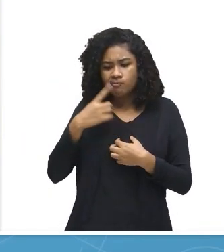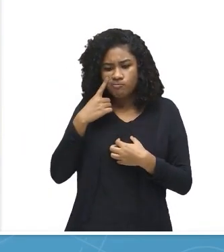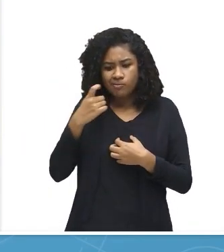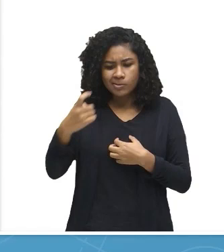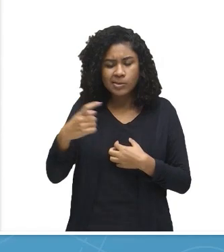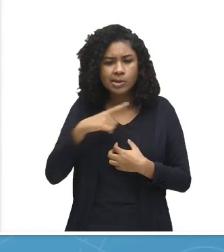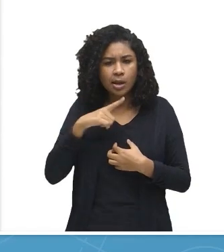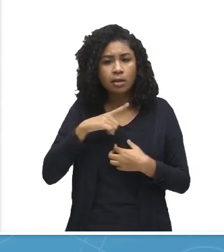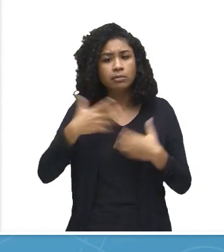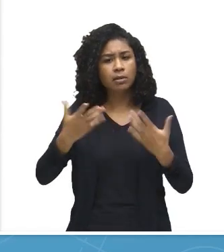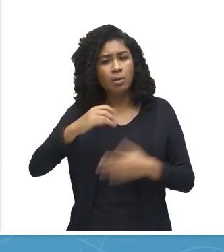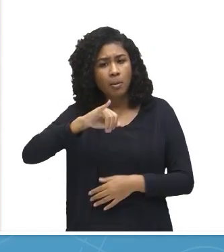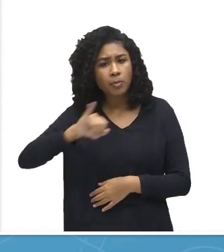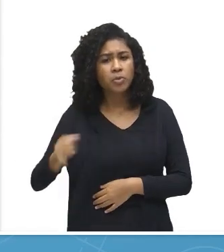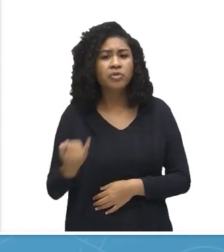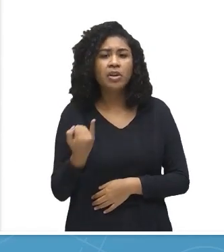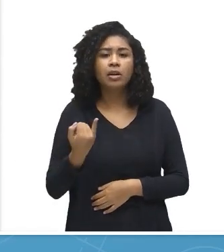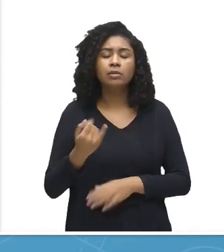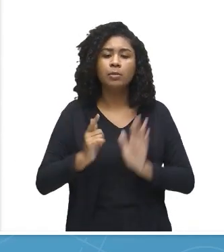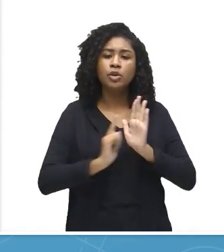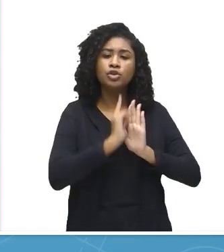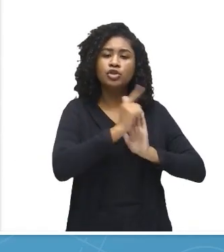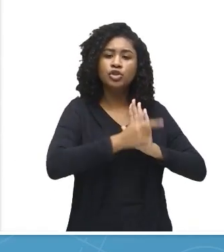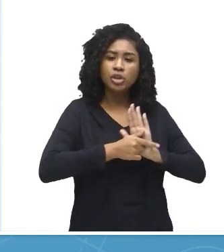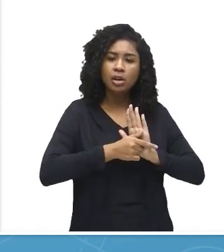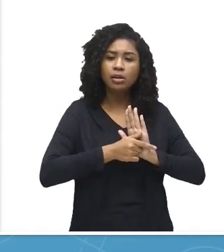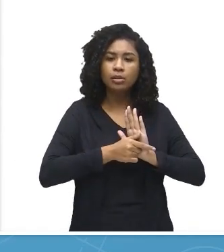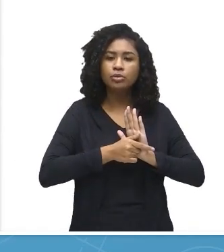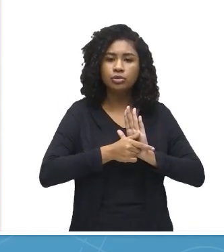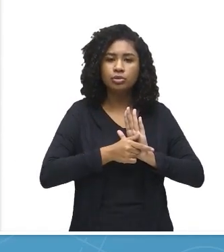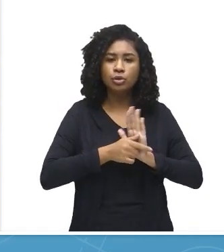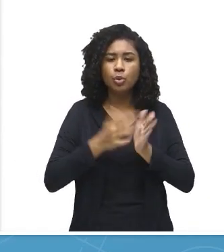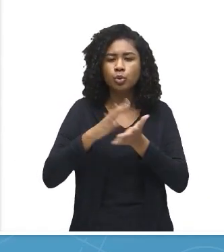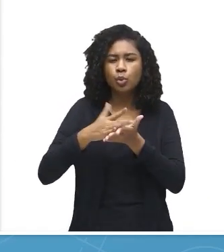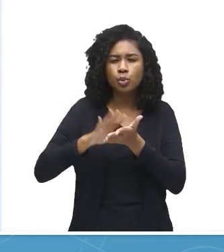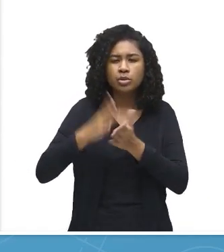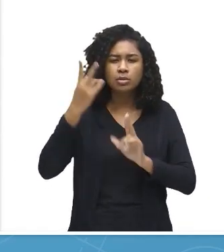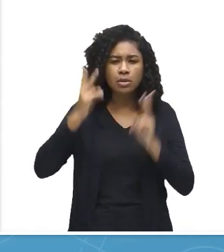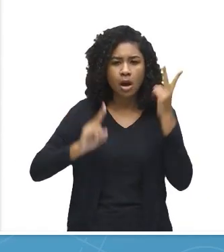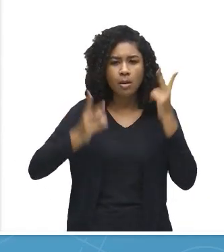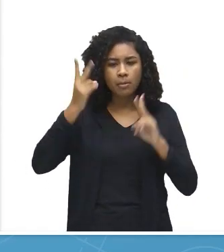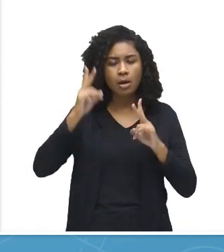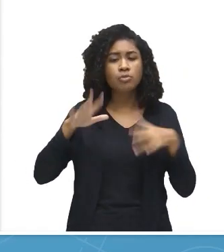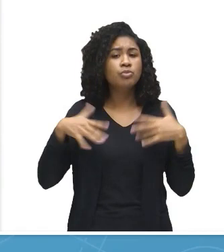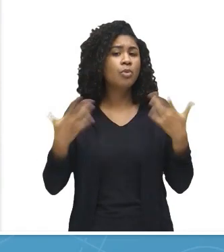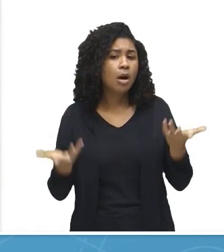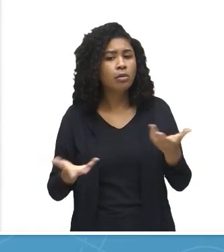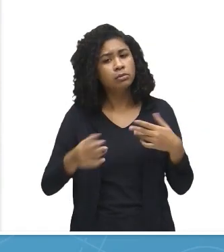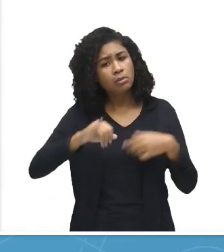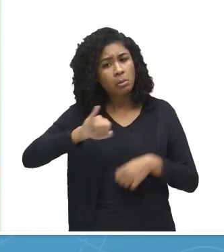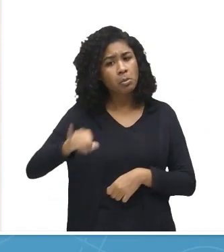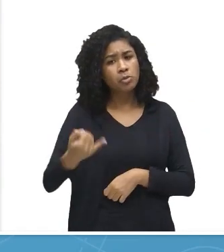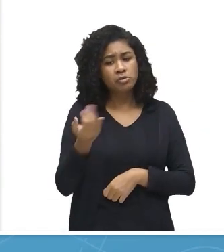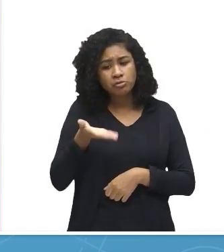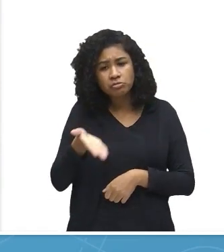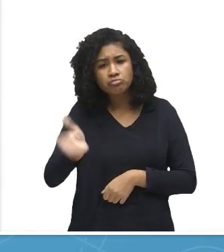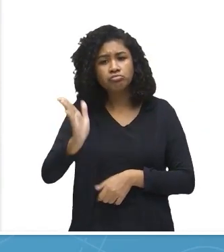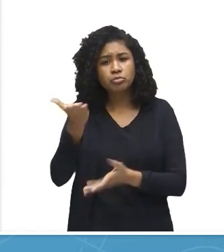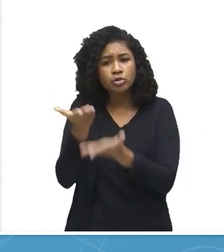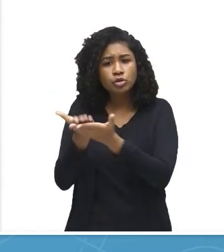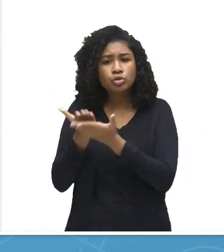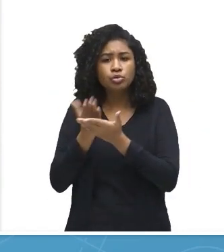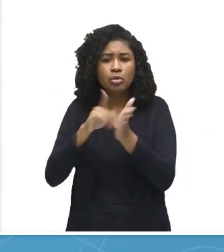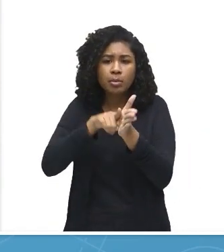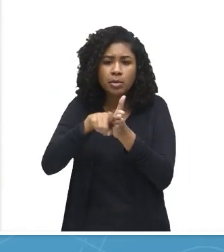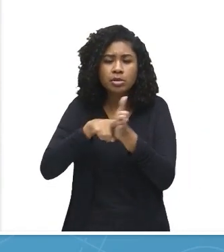Quais são os gêneros do samba? Teve uma aluna ontem que falou um monte, né? Samba de break, samba de partido alto. Então, não só na aula de arte, mas